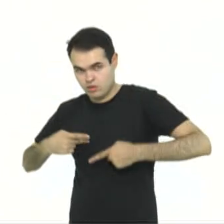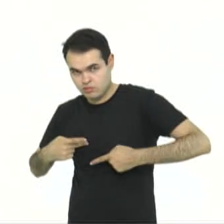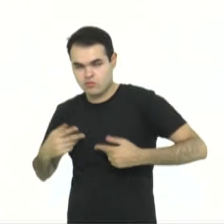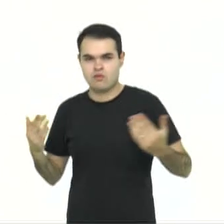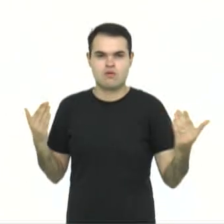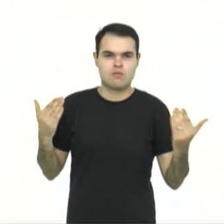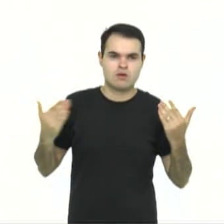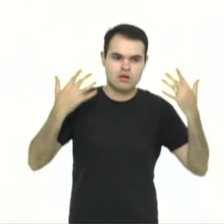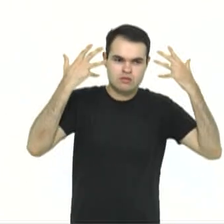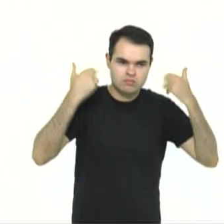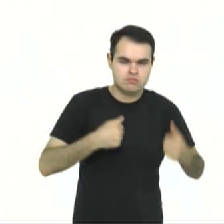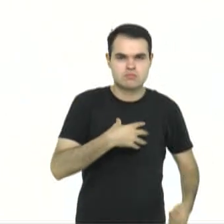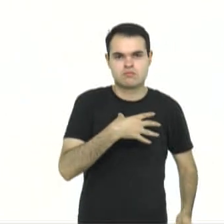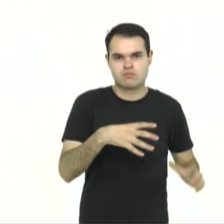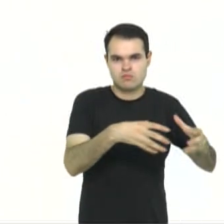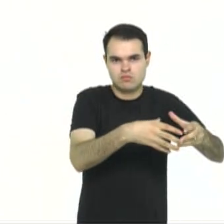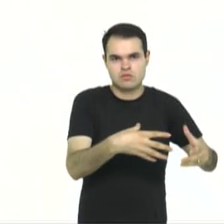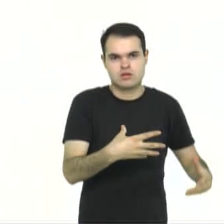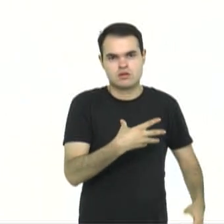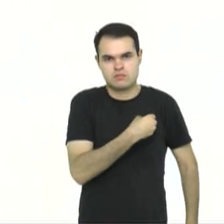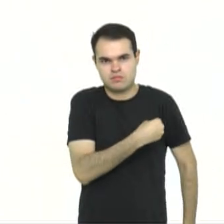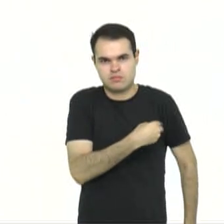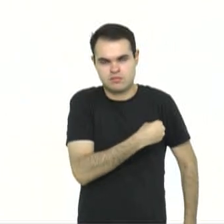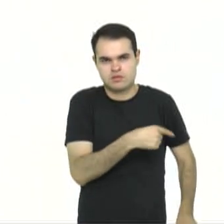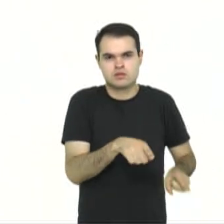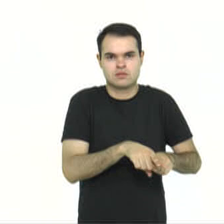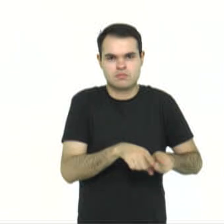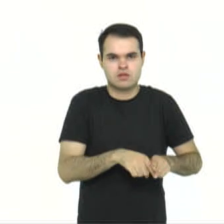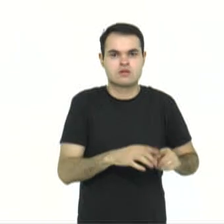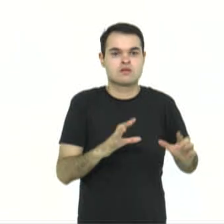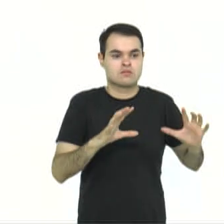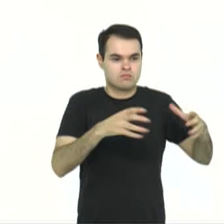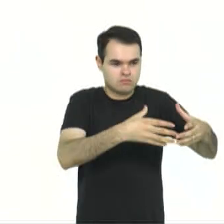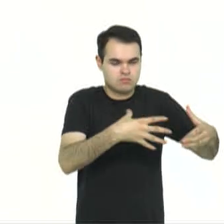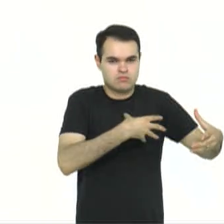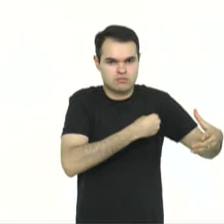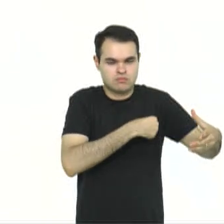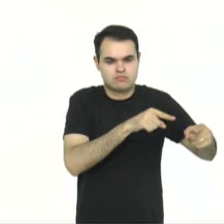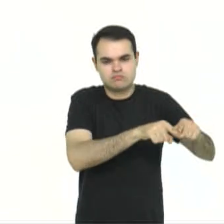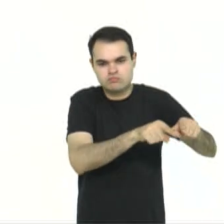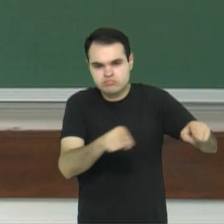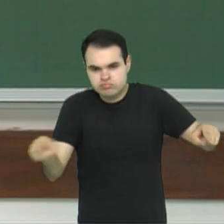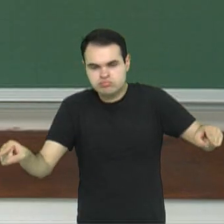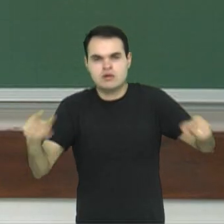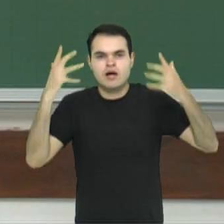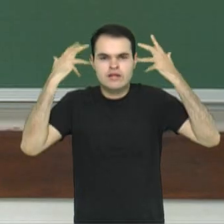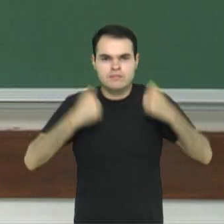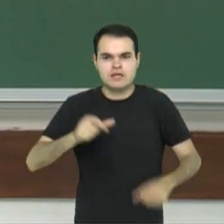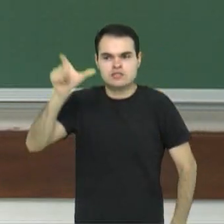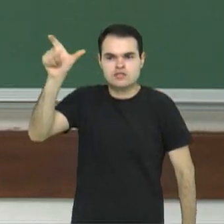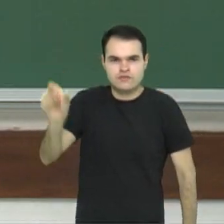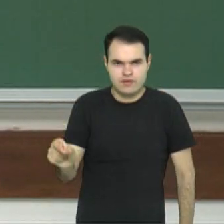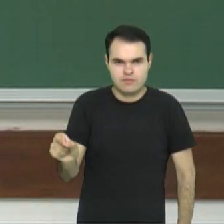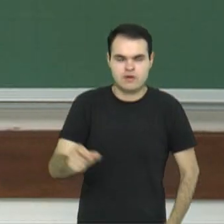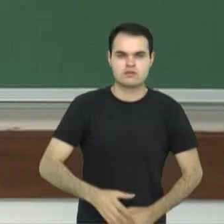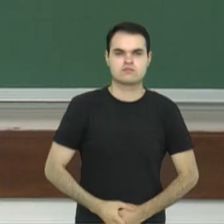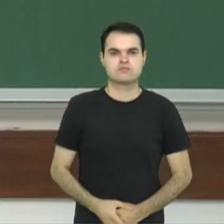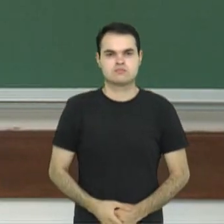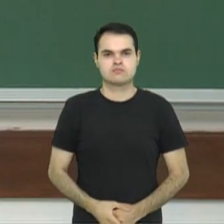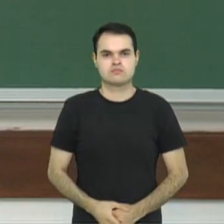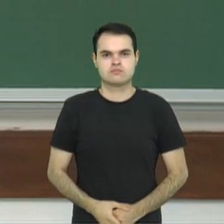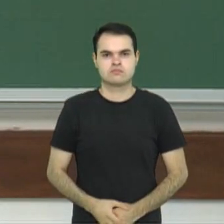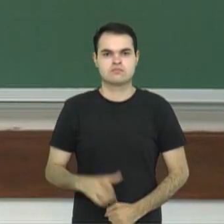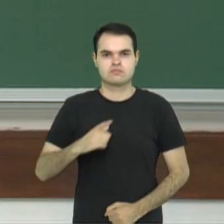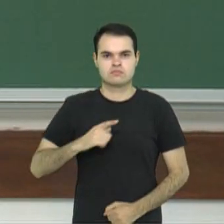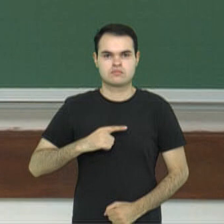e comparar o funcionamento do sistema circulatório dos mamíferos com os demais vertebrados. Então, nós vamos trazer, pessoal, toda essa questão do